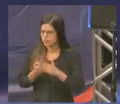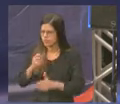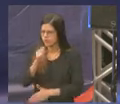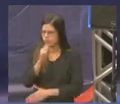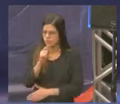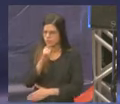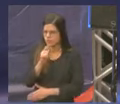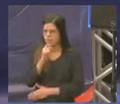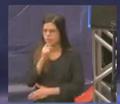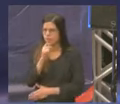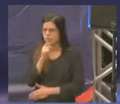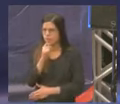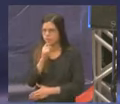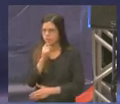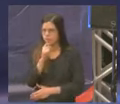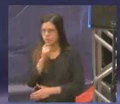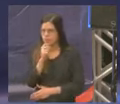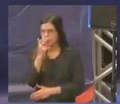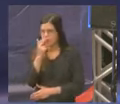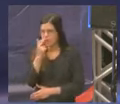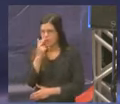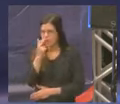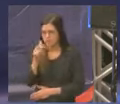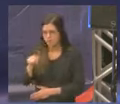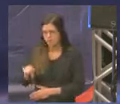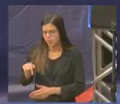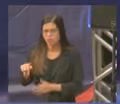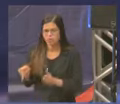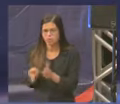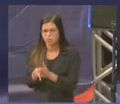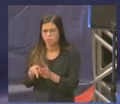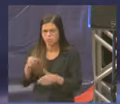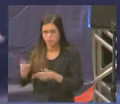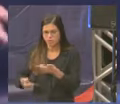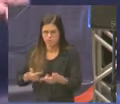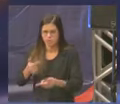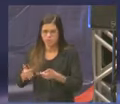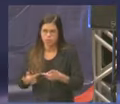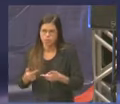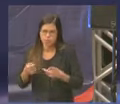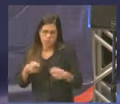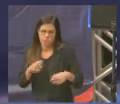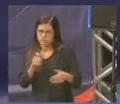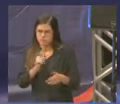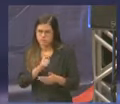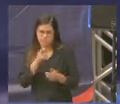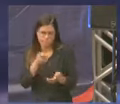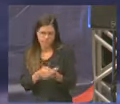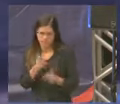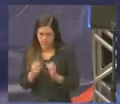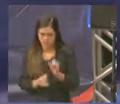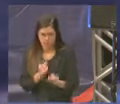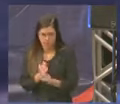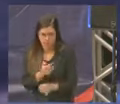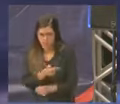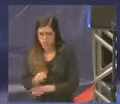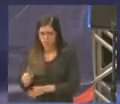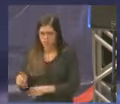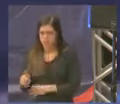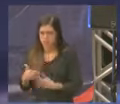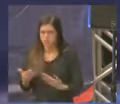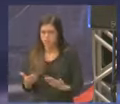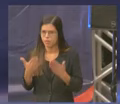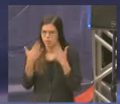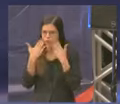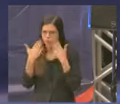ainda deixam para o trabalhador acumular mais essa despesa. Bom, a minha apresentação